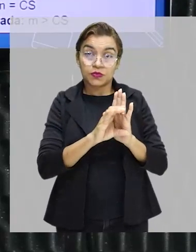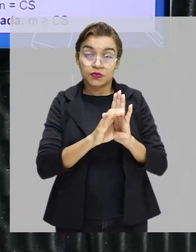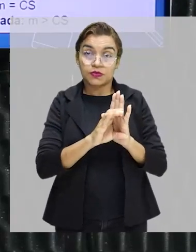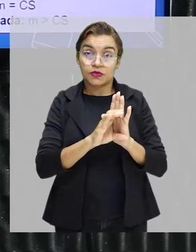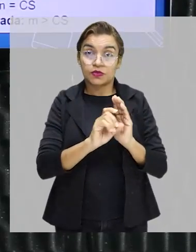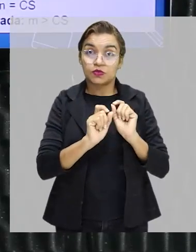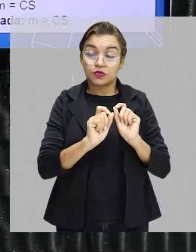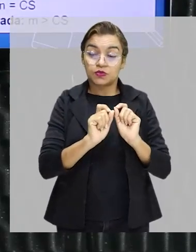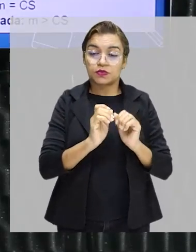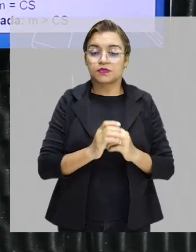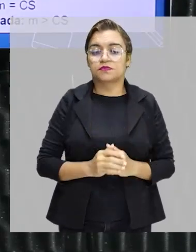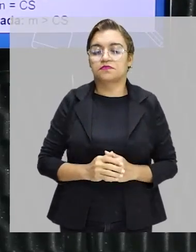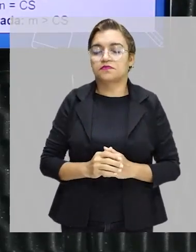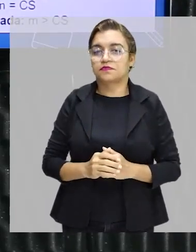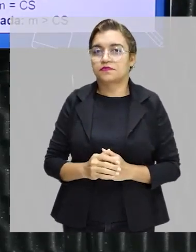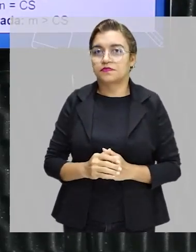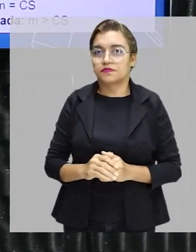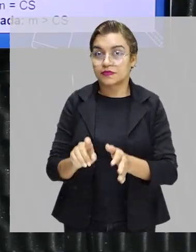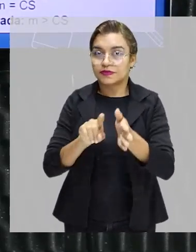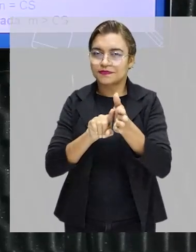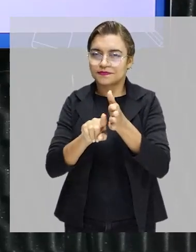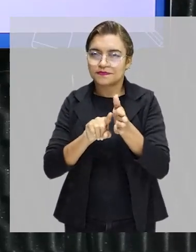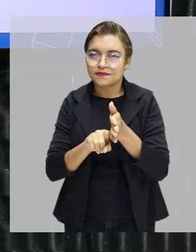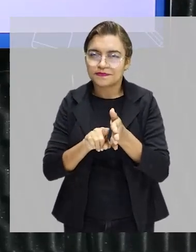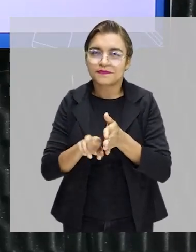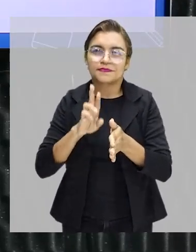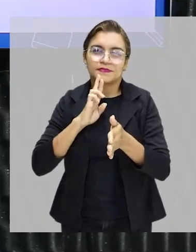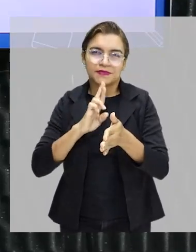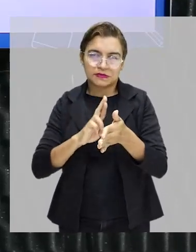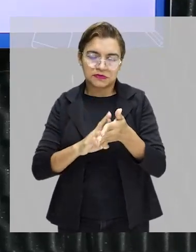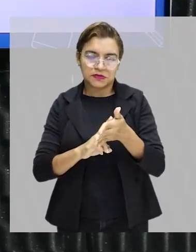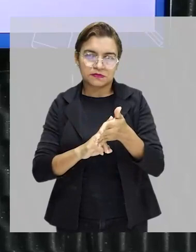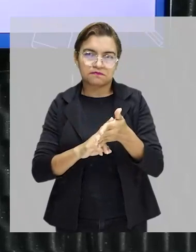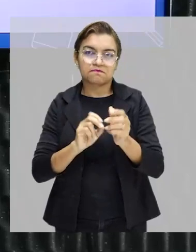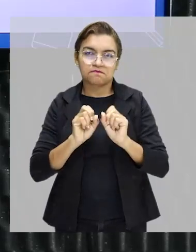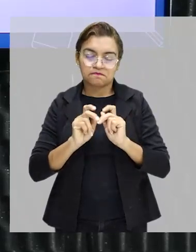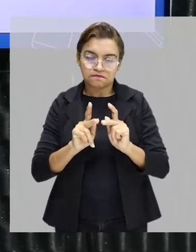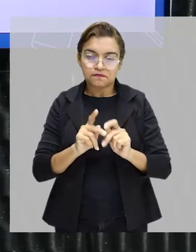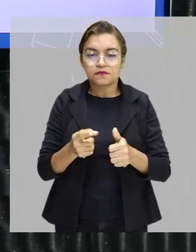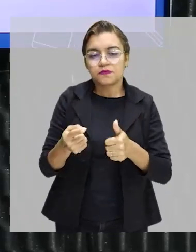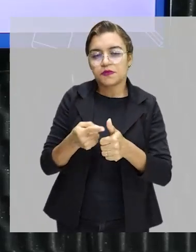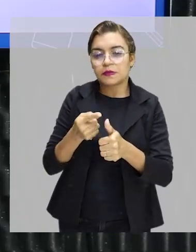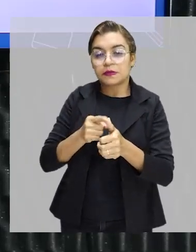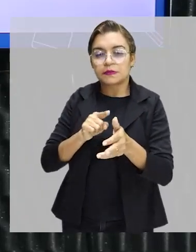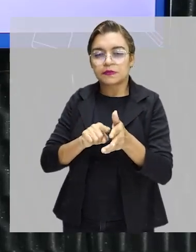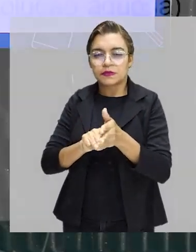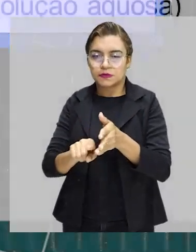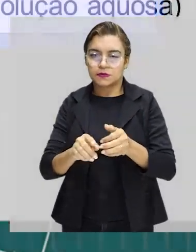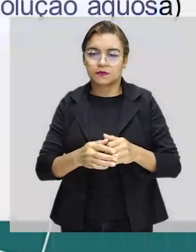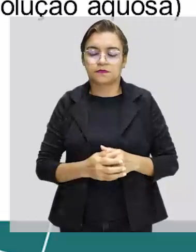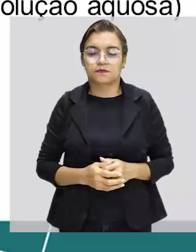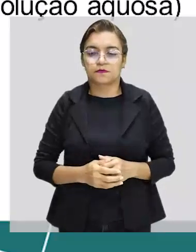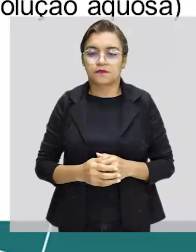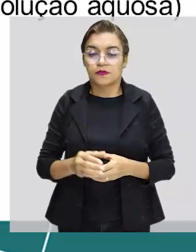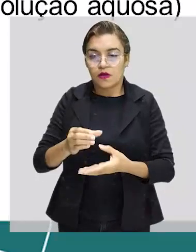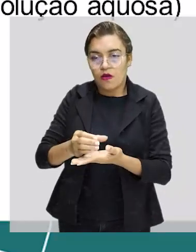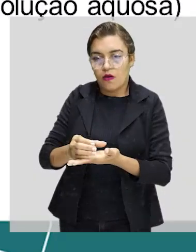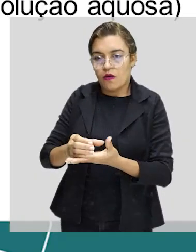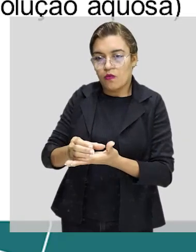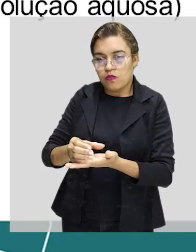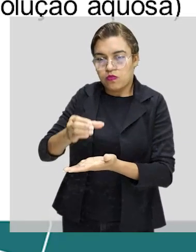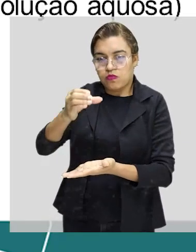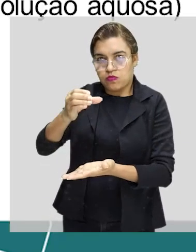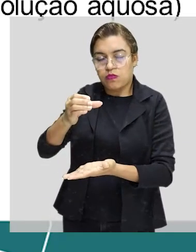em resoluções de exercícios, de questões. Então, primeira questão, turminha. No rótulo de uma